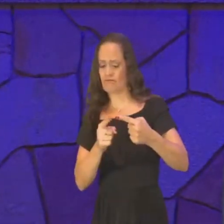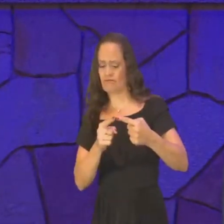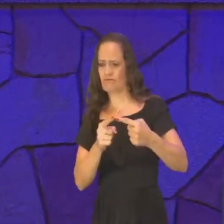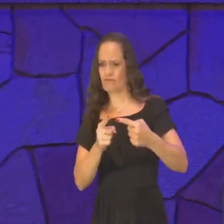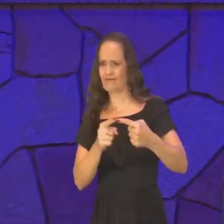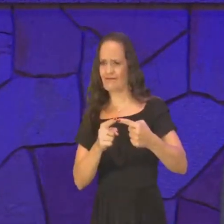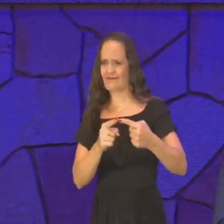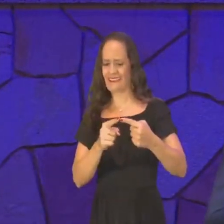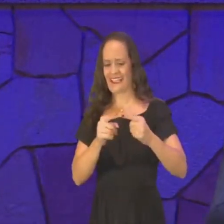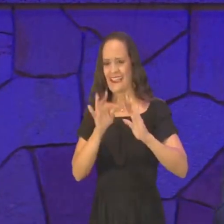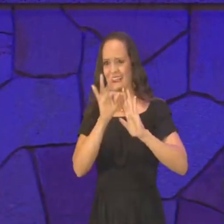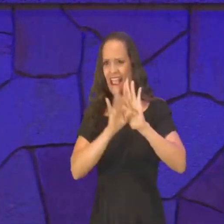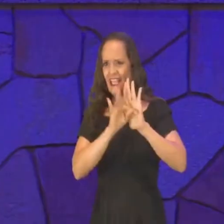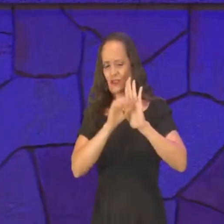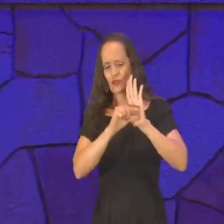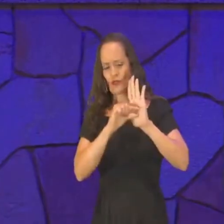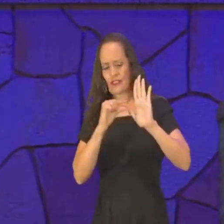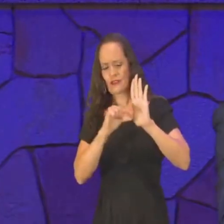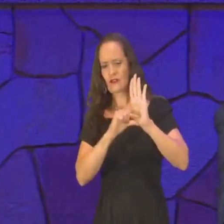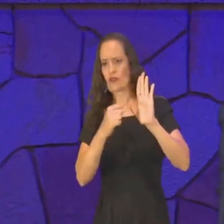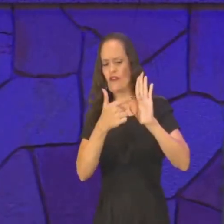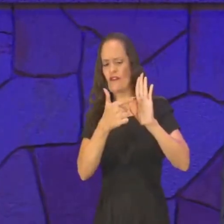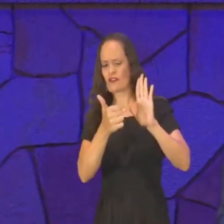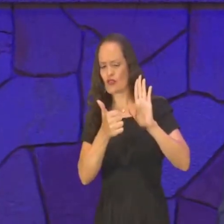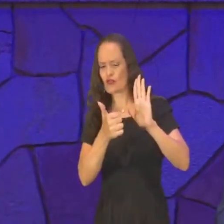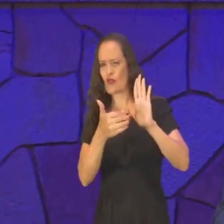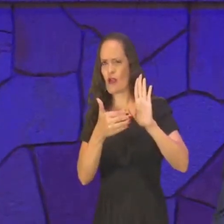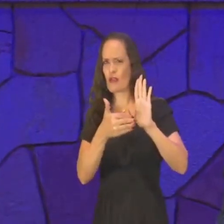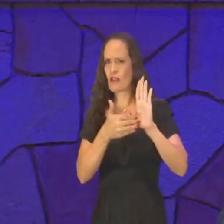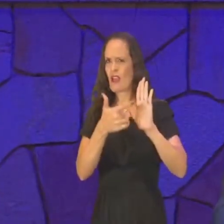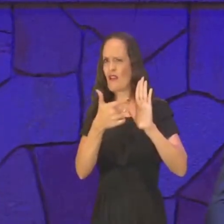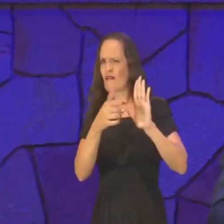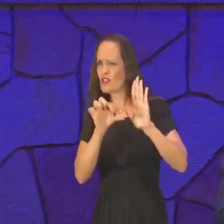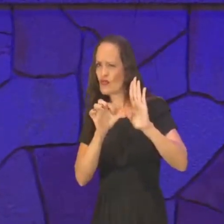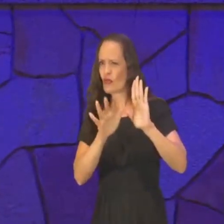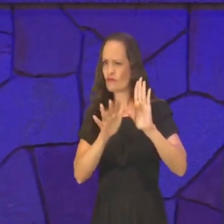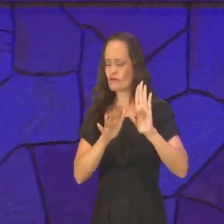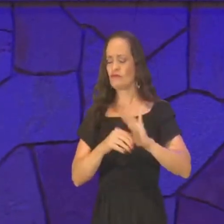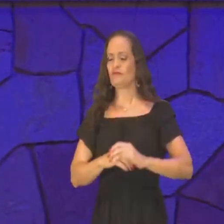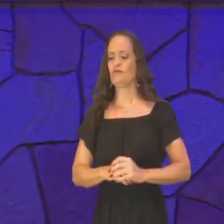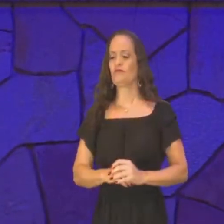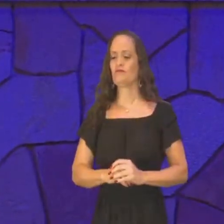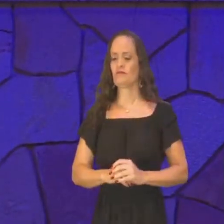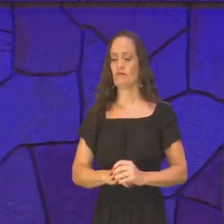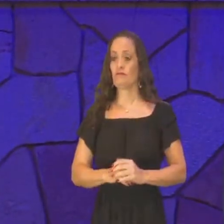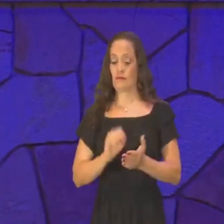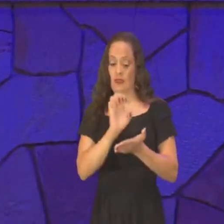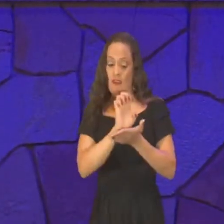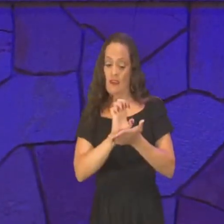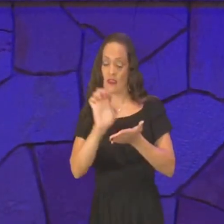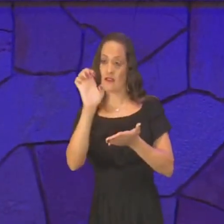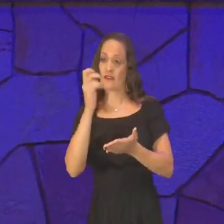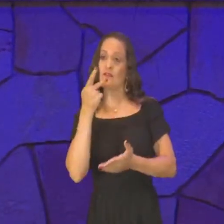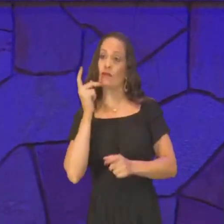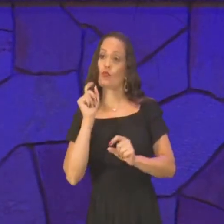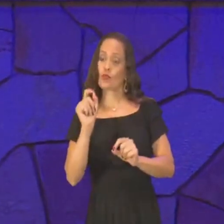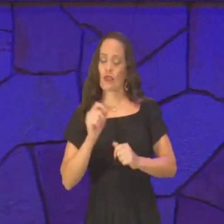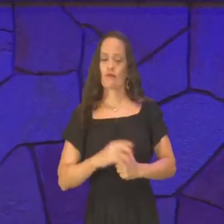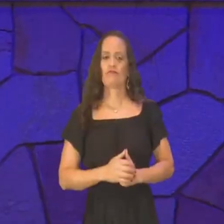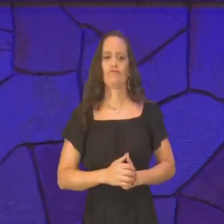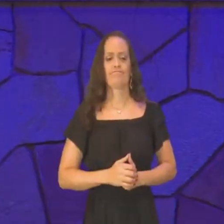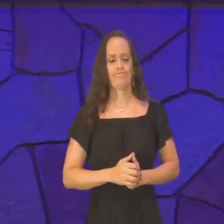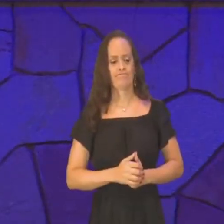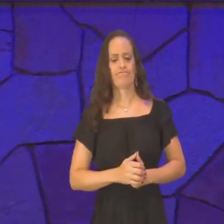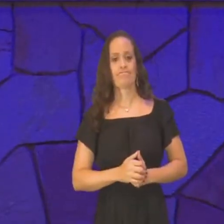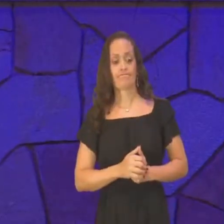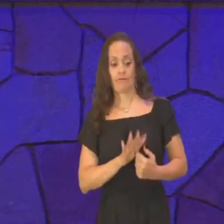ponto 21, do versículo 21 até o versículo 29, Elias ele faz questão de demonstrar